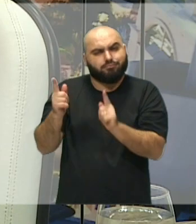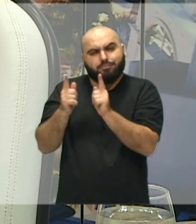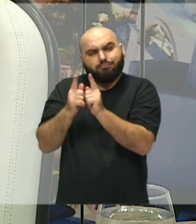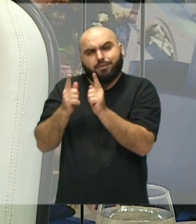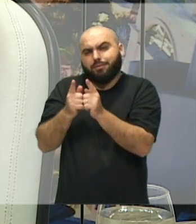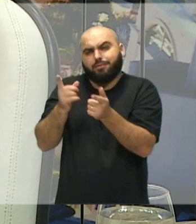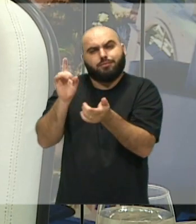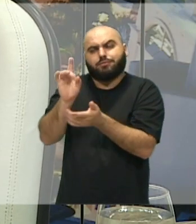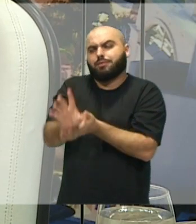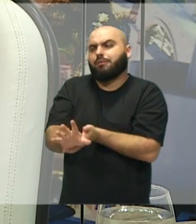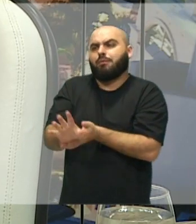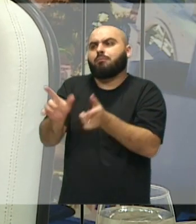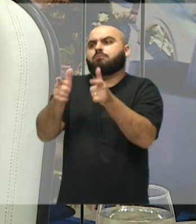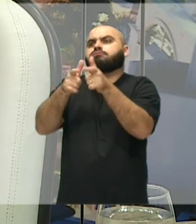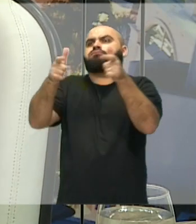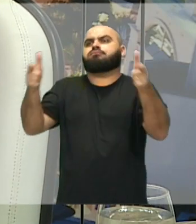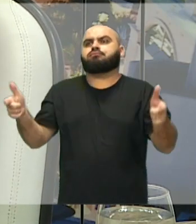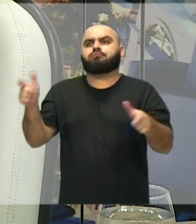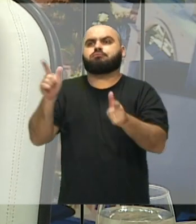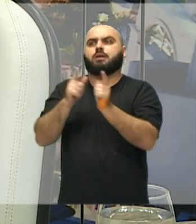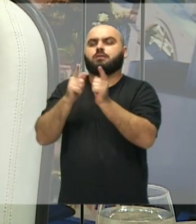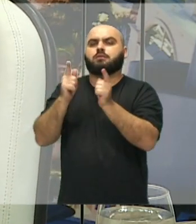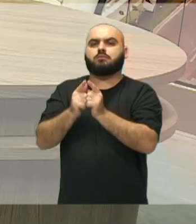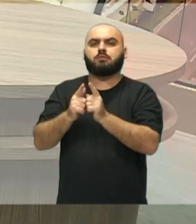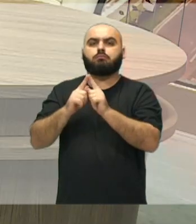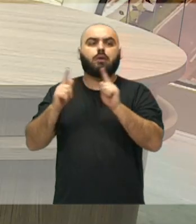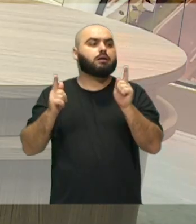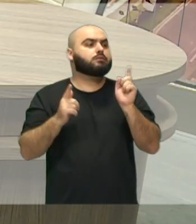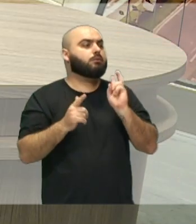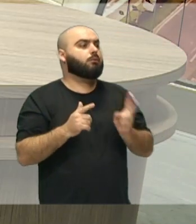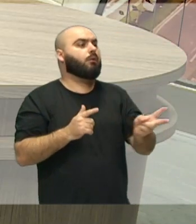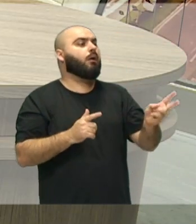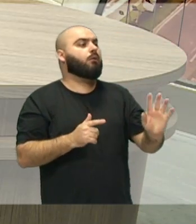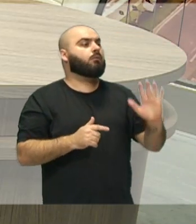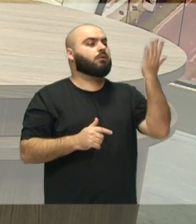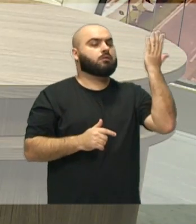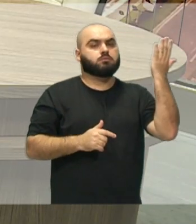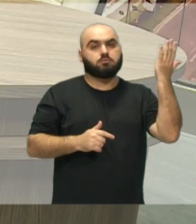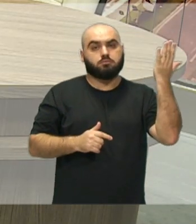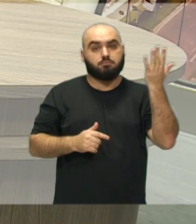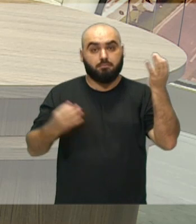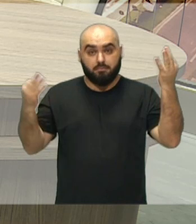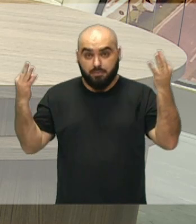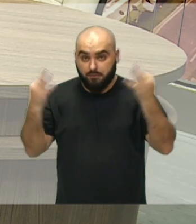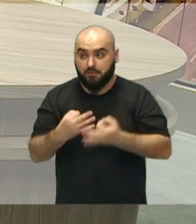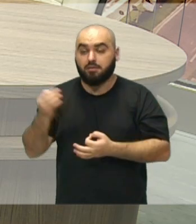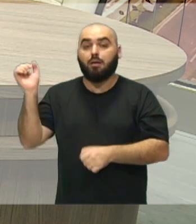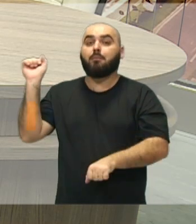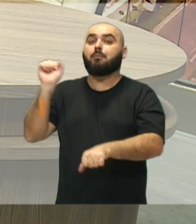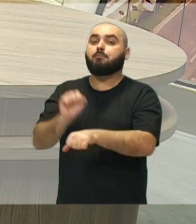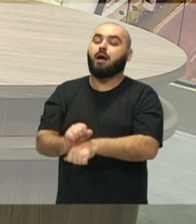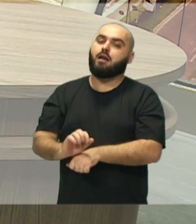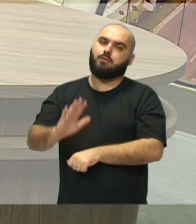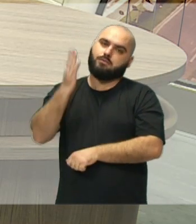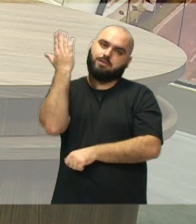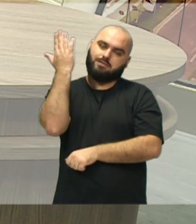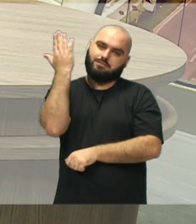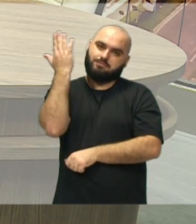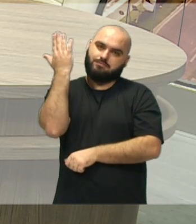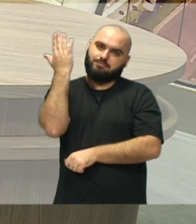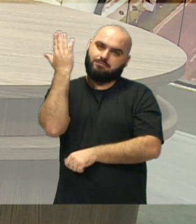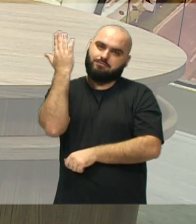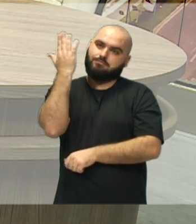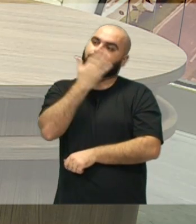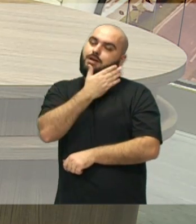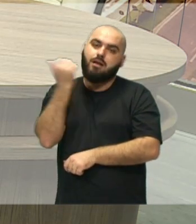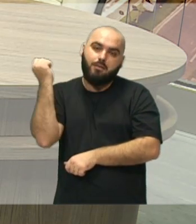atendimento aos animais e tudo mais, se isso continua acontecendo. O ideal é que parasse de acontecer. E eu acho que só acontece quando as pessoas mudam a